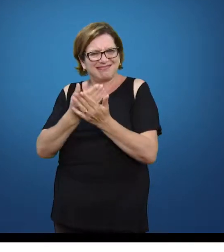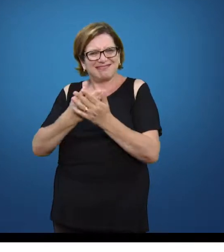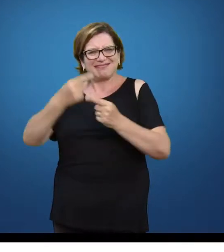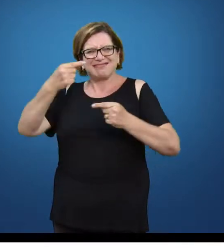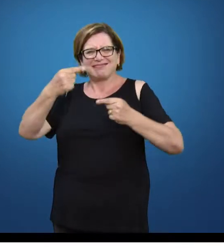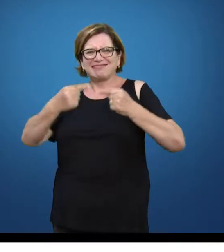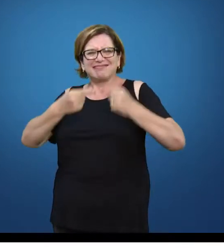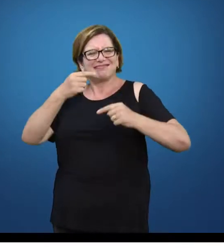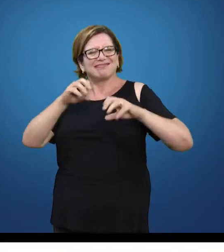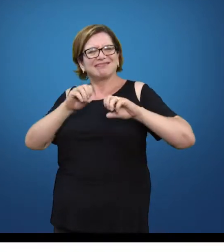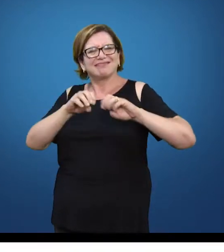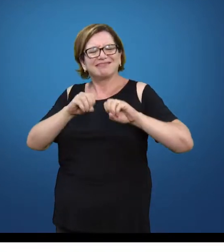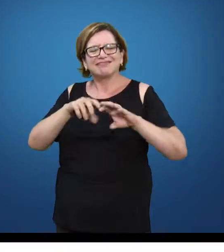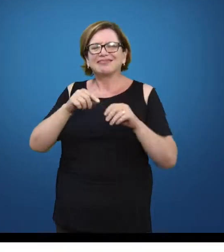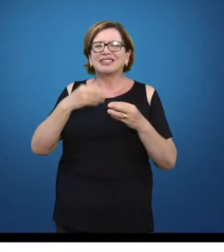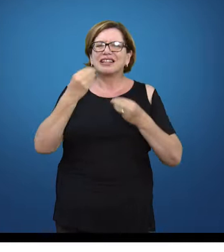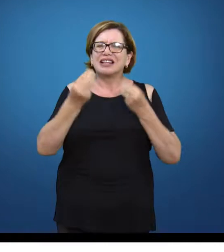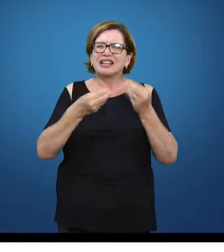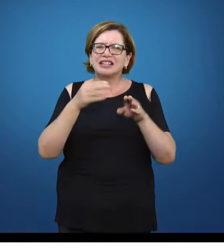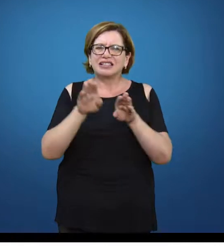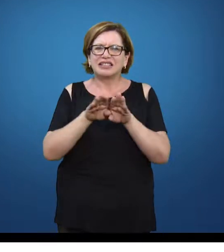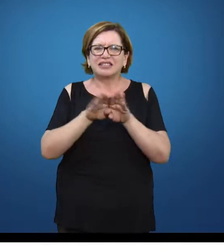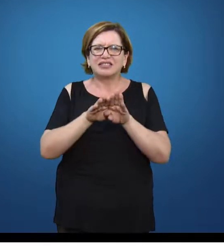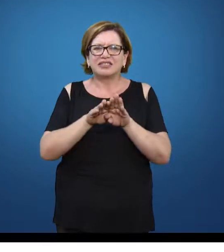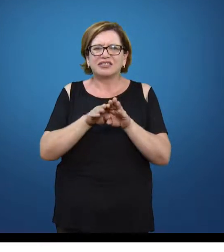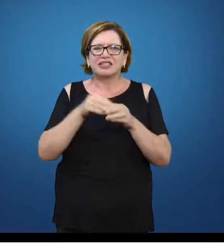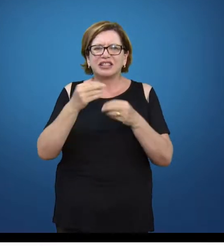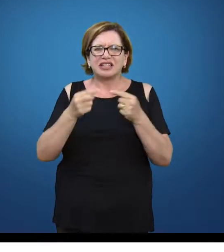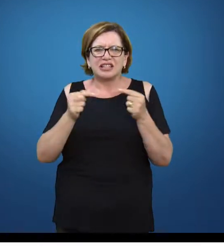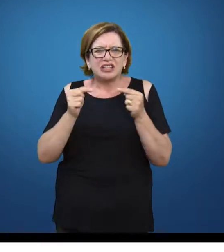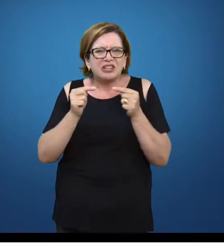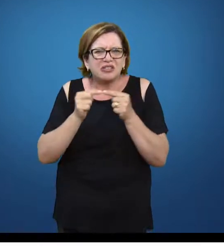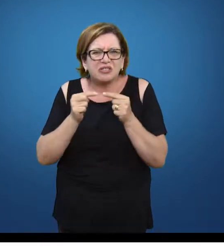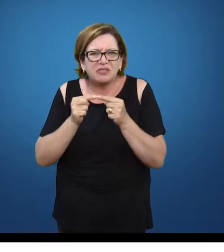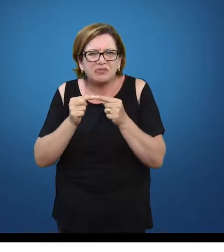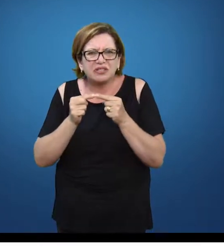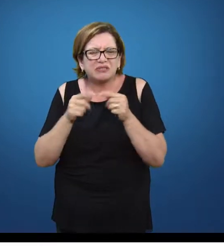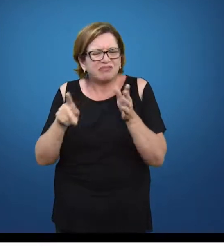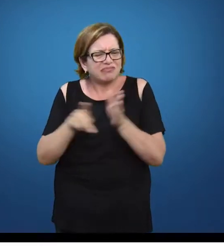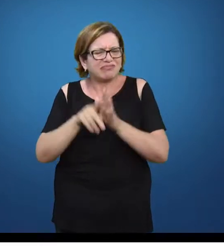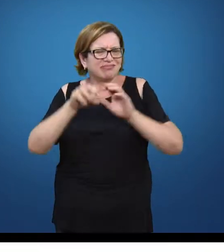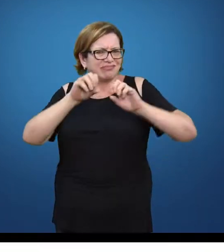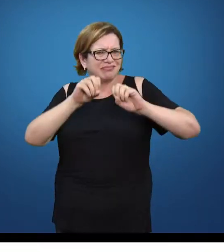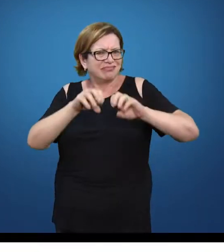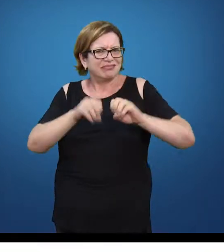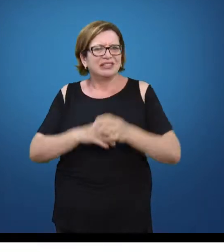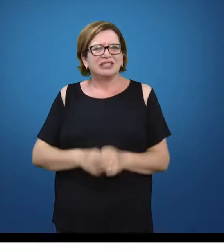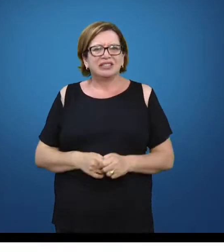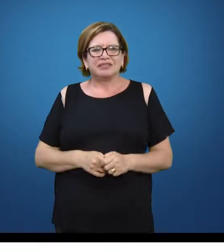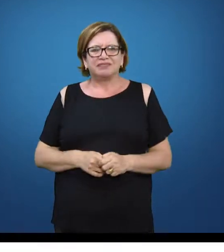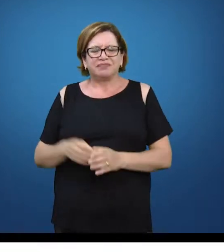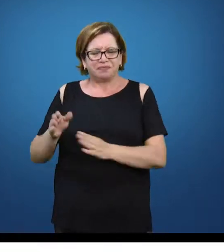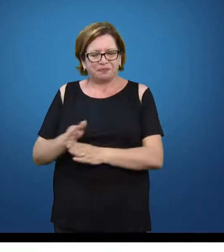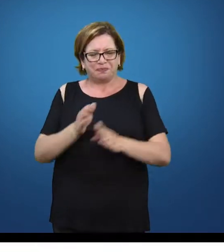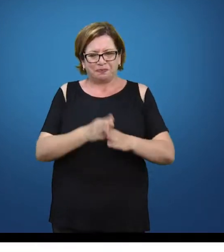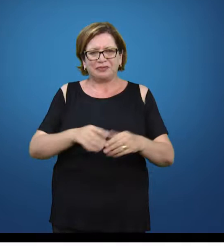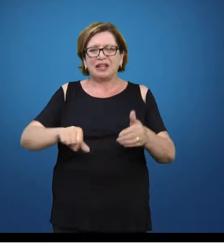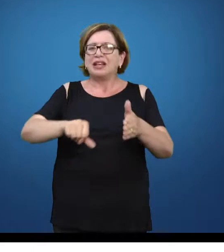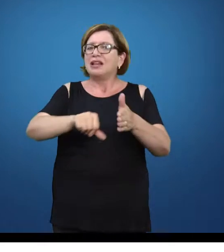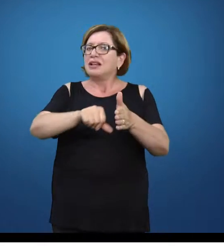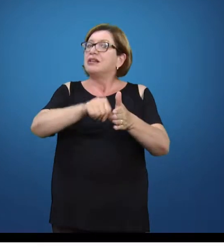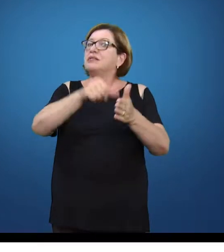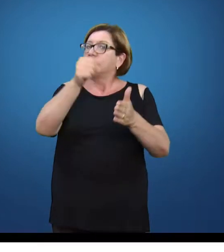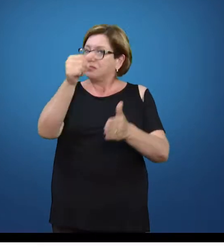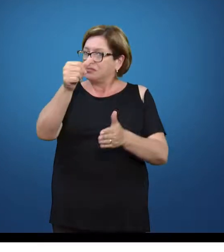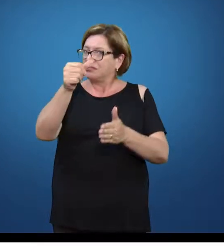as políticas e, sobretudo, as políticas relacionadas à educação? Primeiro, a política,